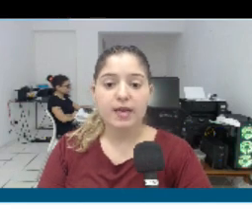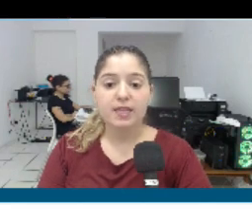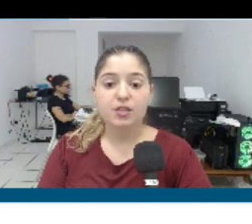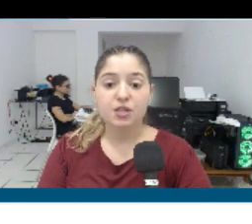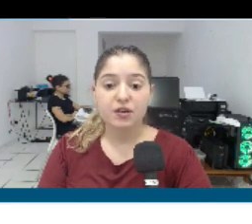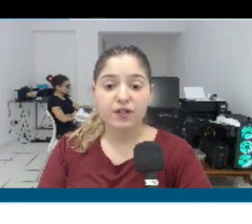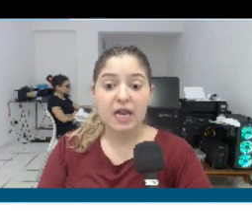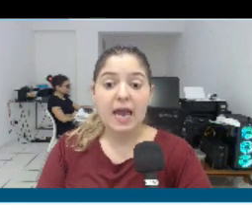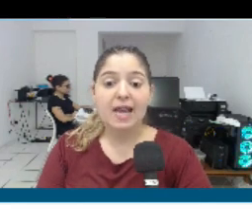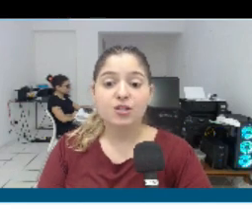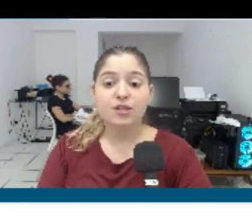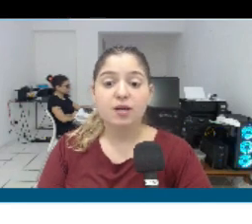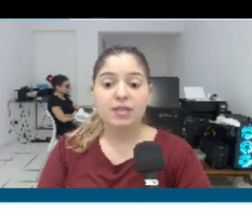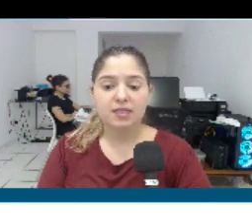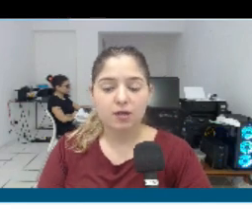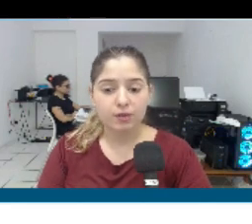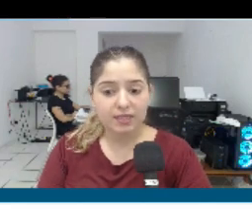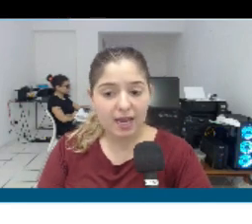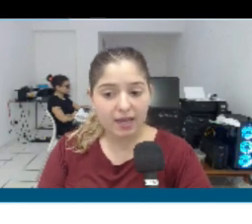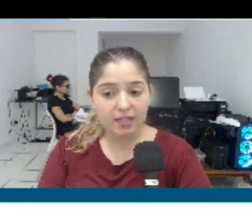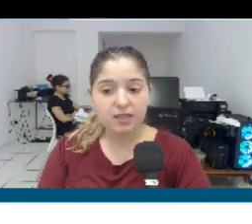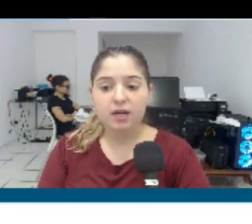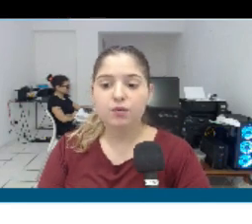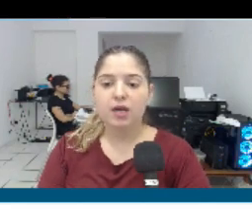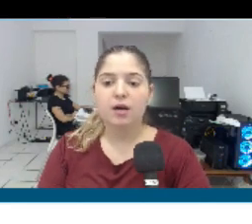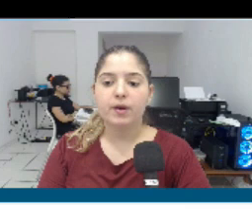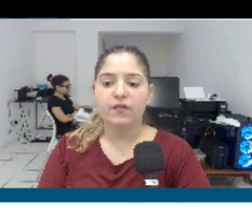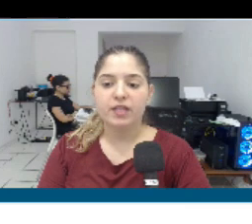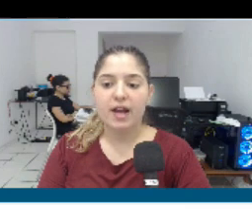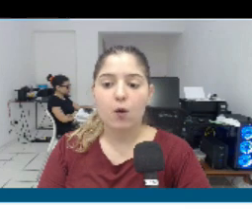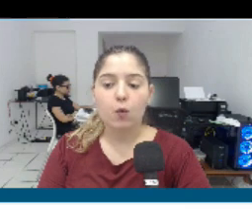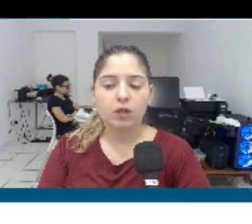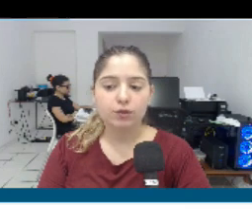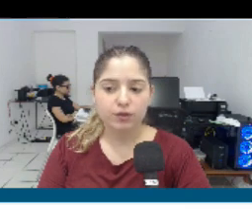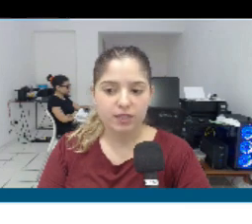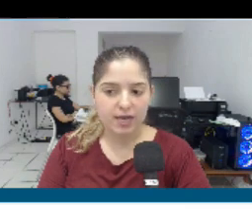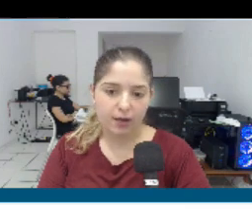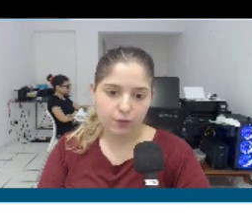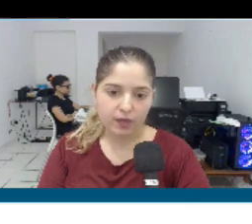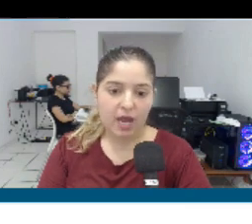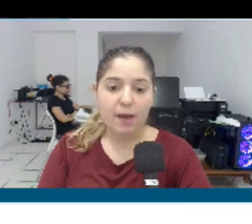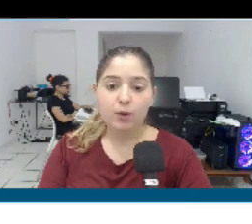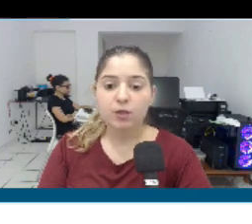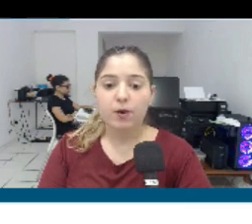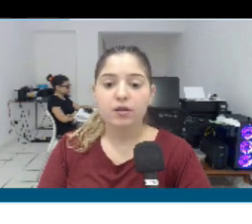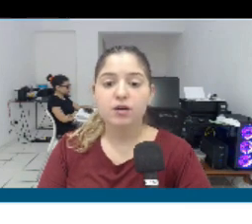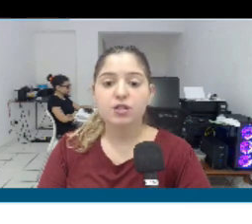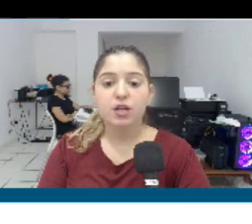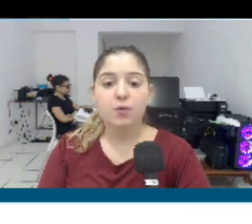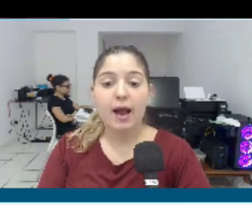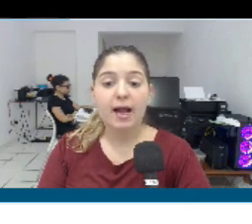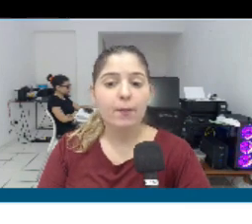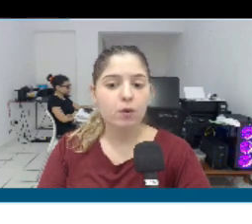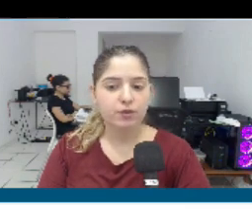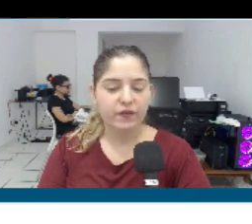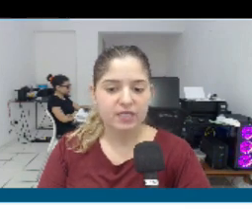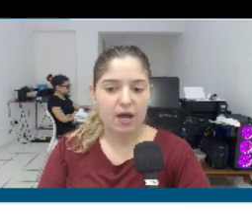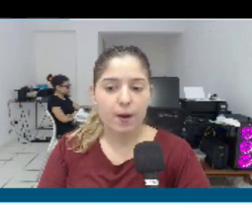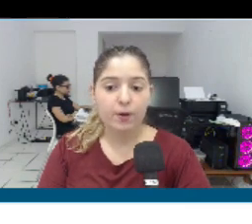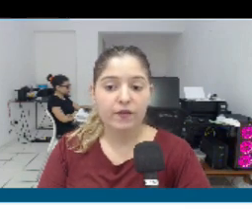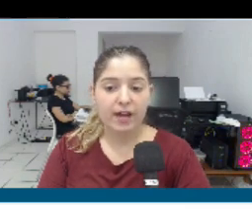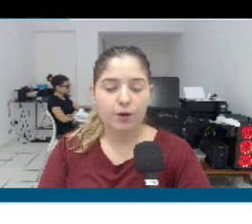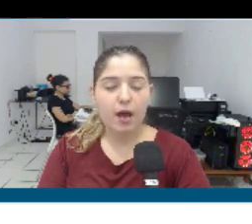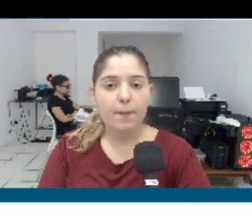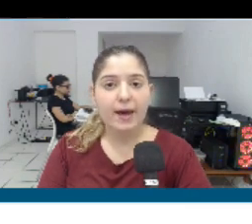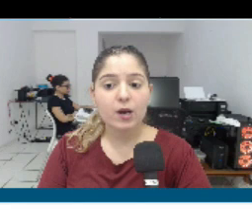minha expectativa é de tramitação célere tanto na Câmara Federal quanto no Senado. É muito importante ter o arcabouço